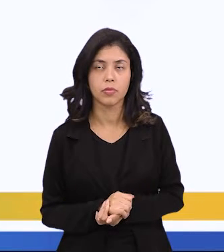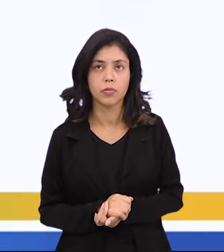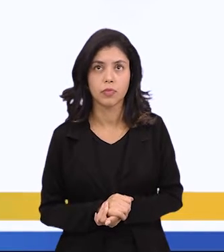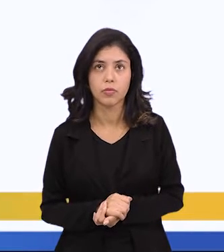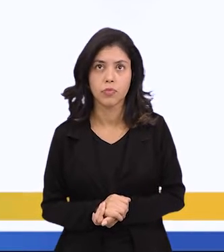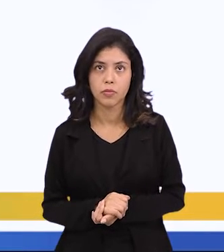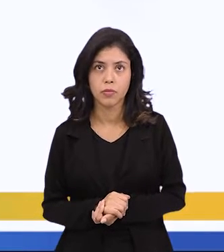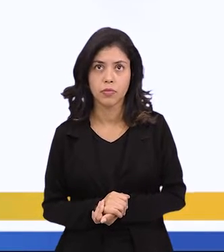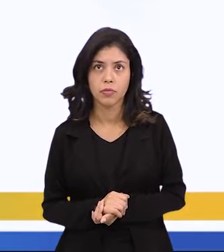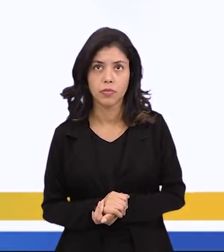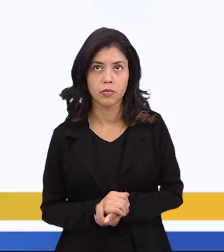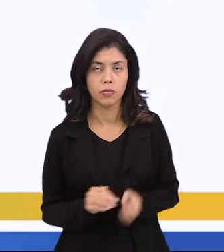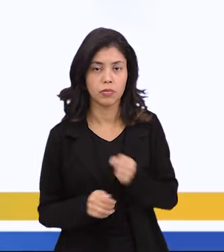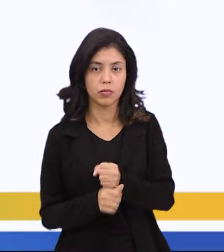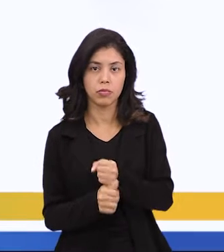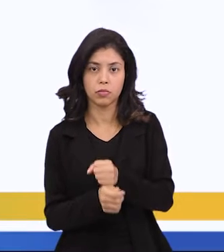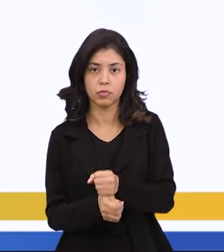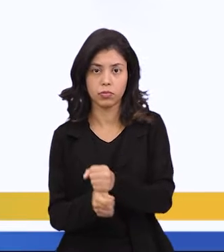tiveram